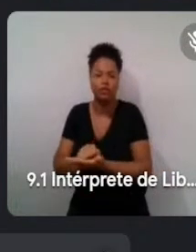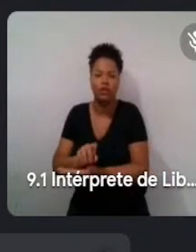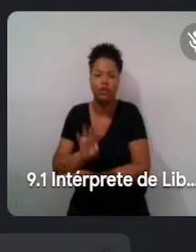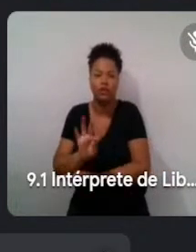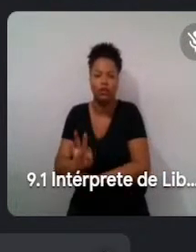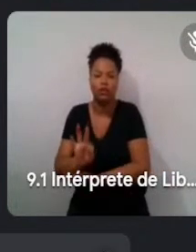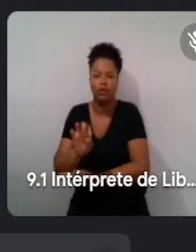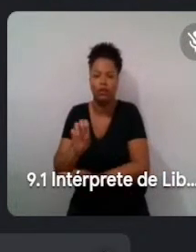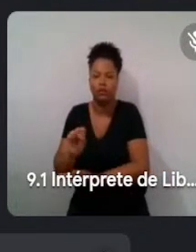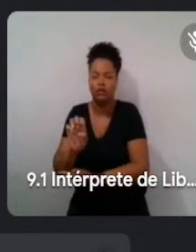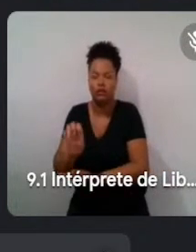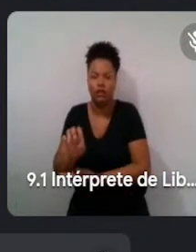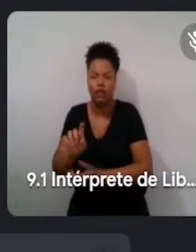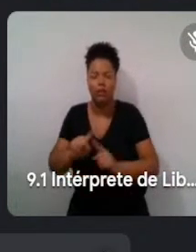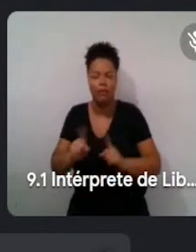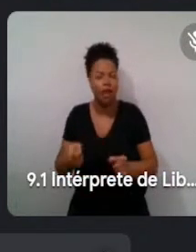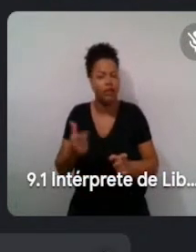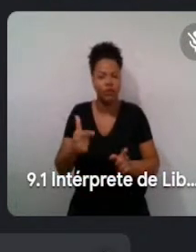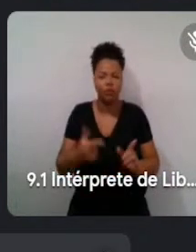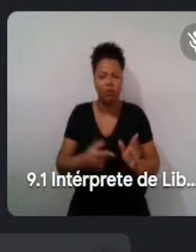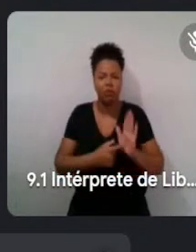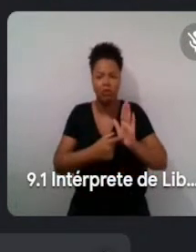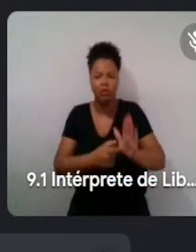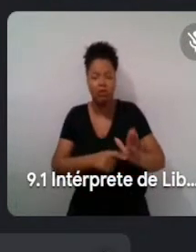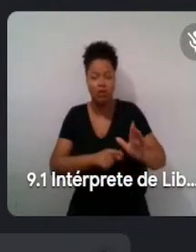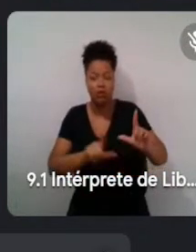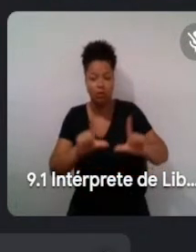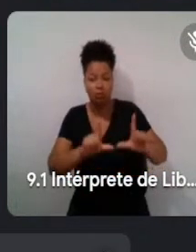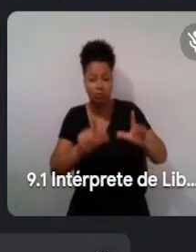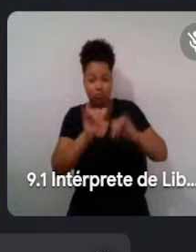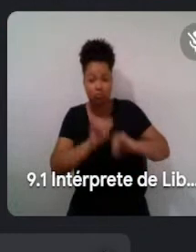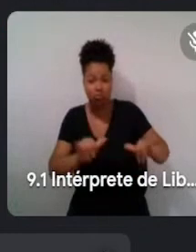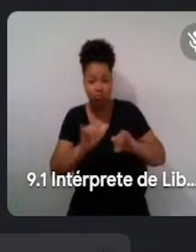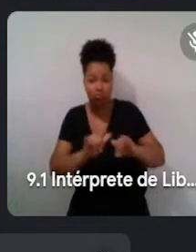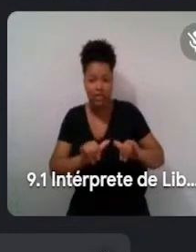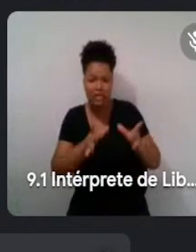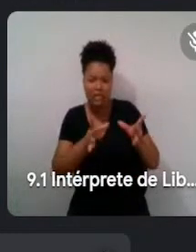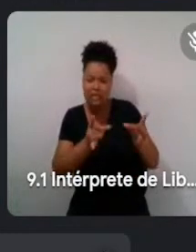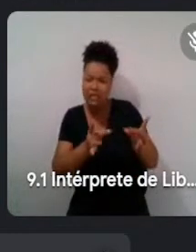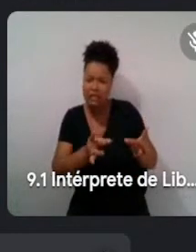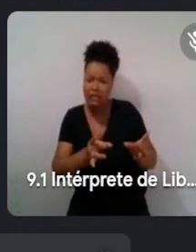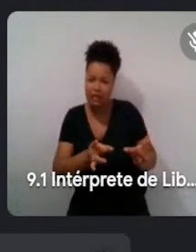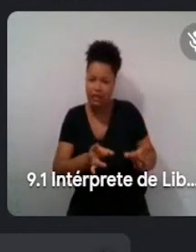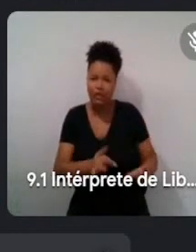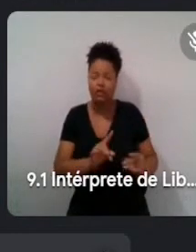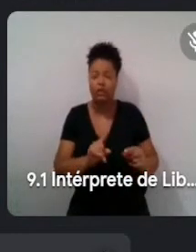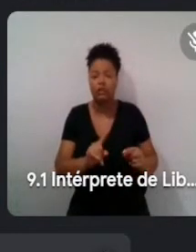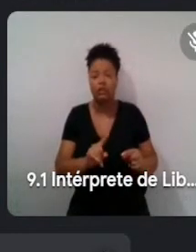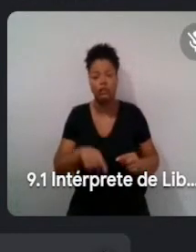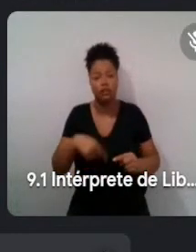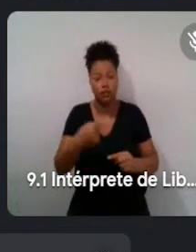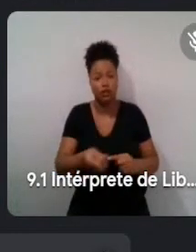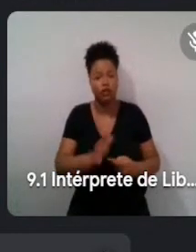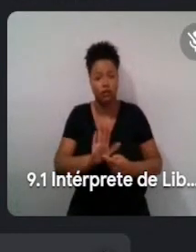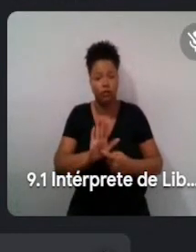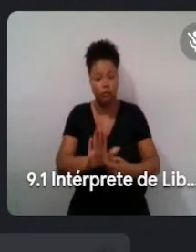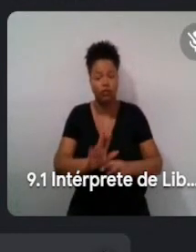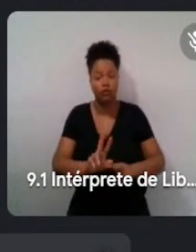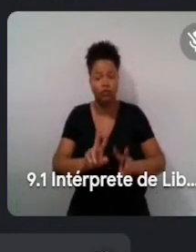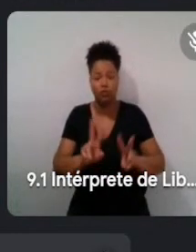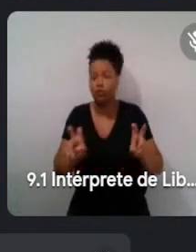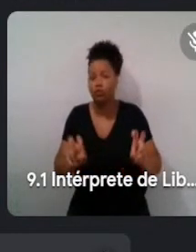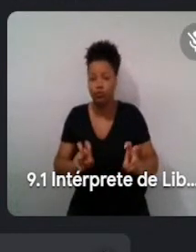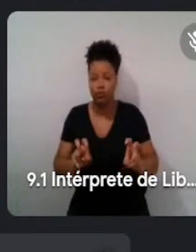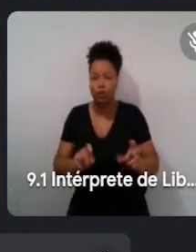havia indicação na propaganda de detalhamentos, que na sequência eu aponto, em relação